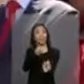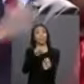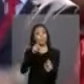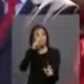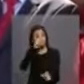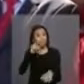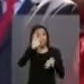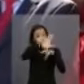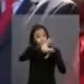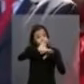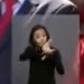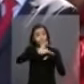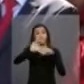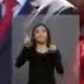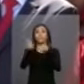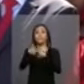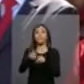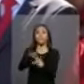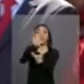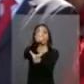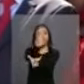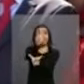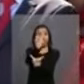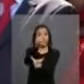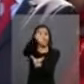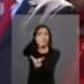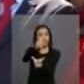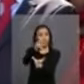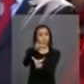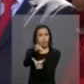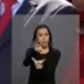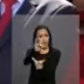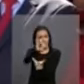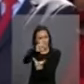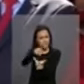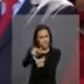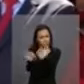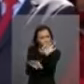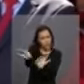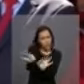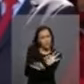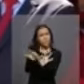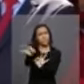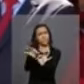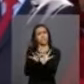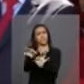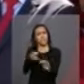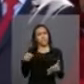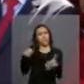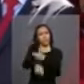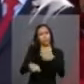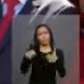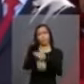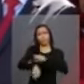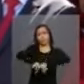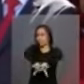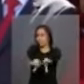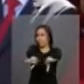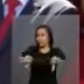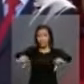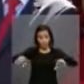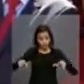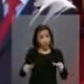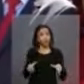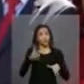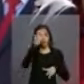uma democracia feita com a resistência de milhões de brasileiros mas